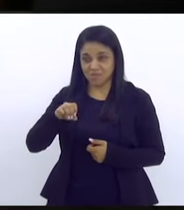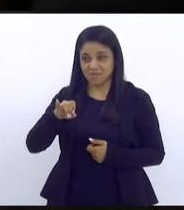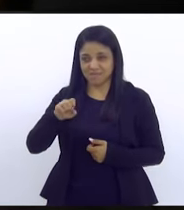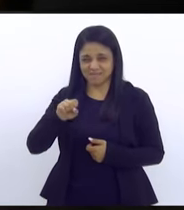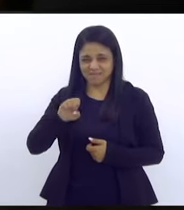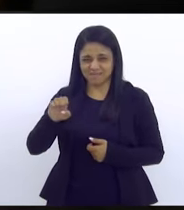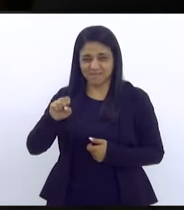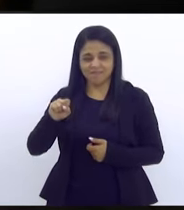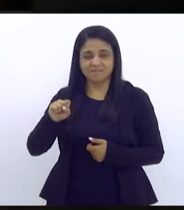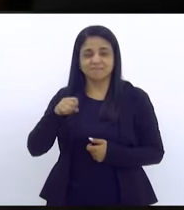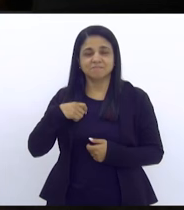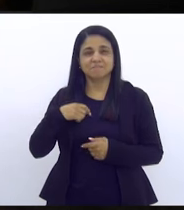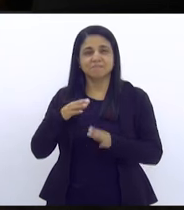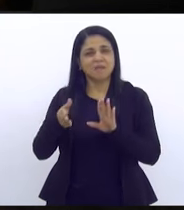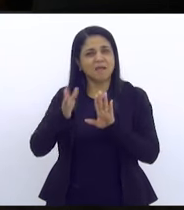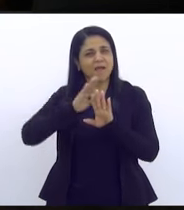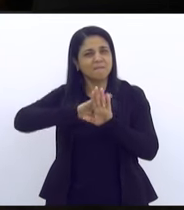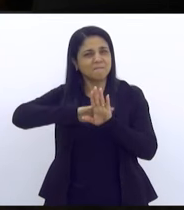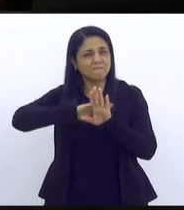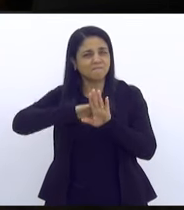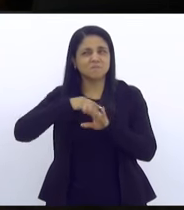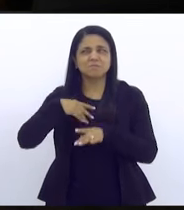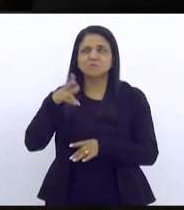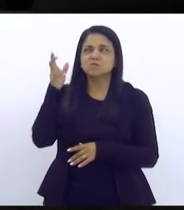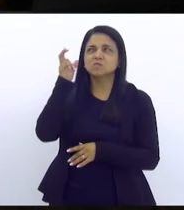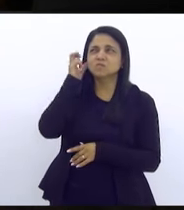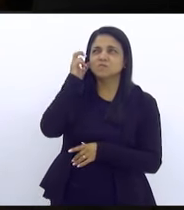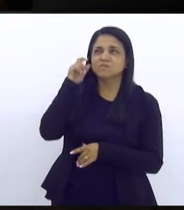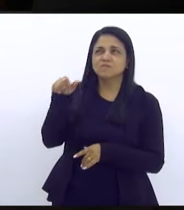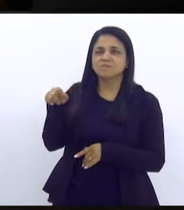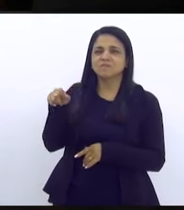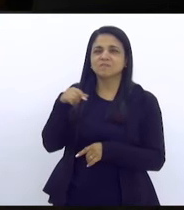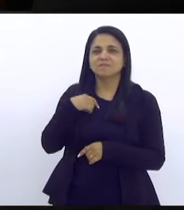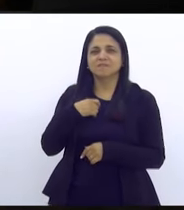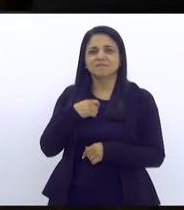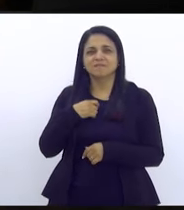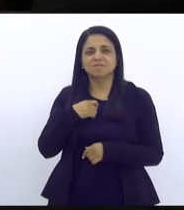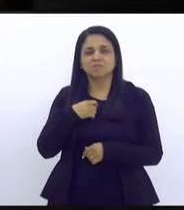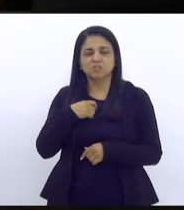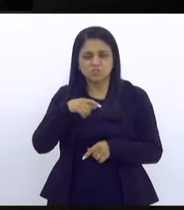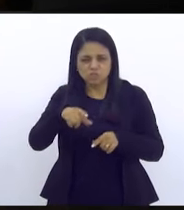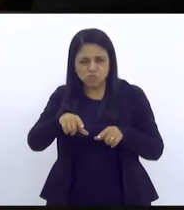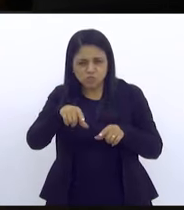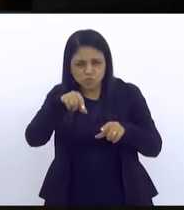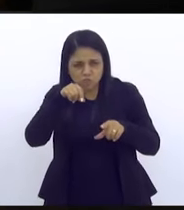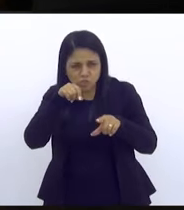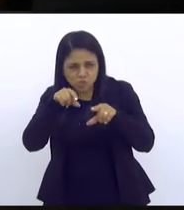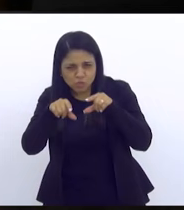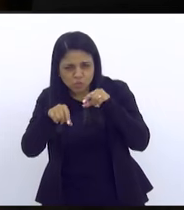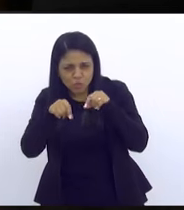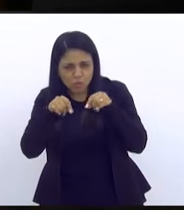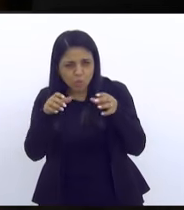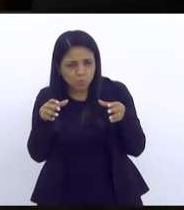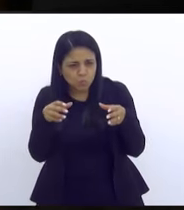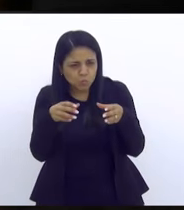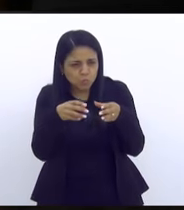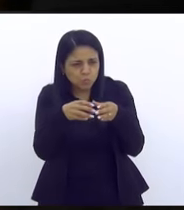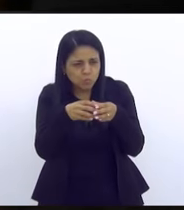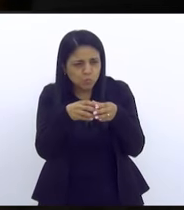assim, algumas pessoas dizerem: meu Deus, escolheu uma pessoa do menor grupo da